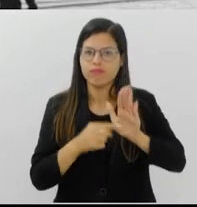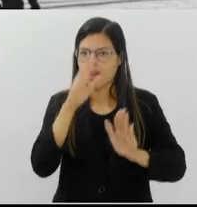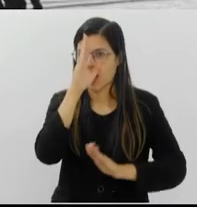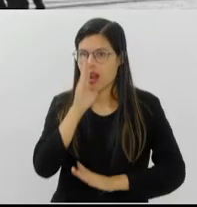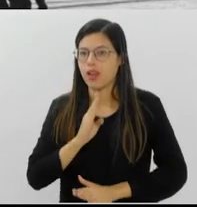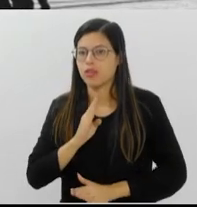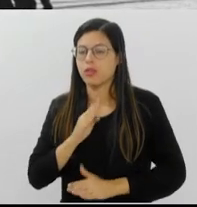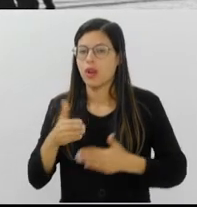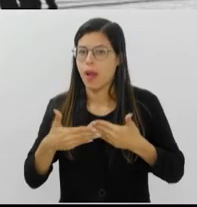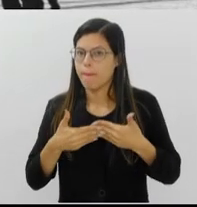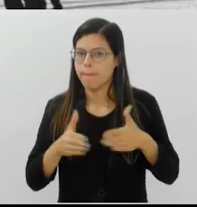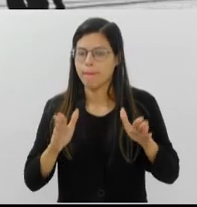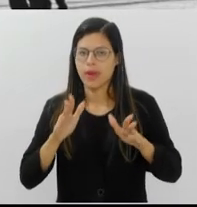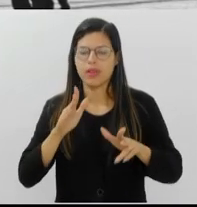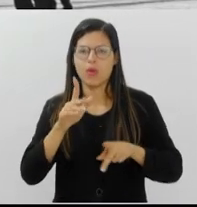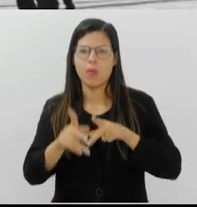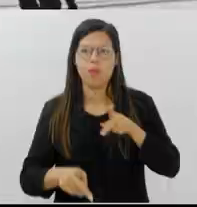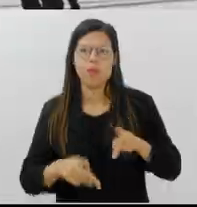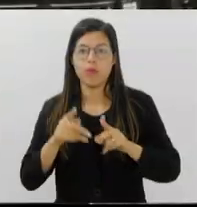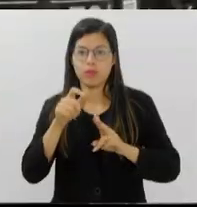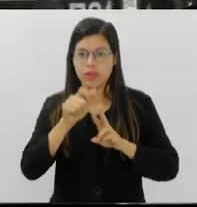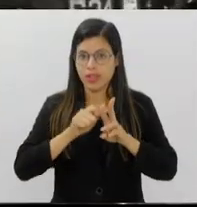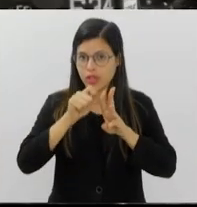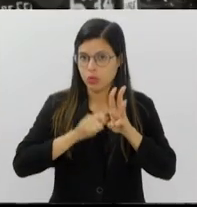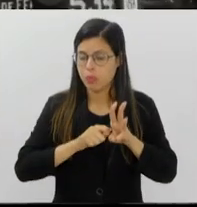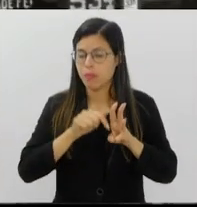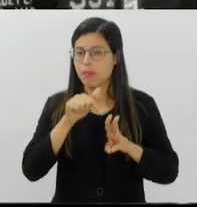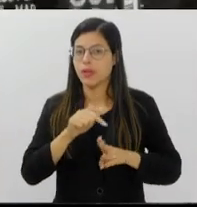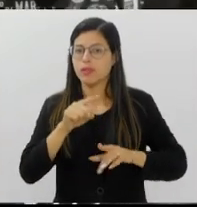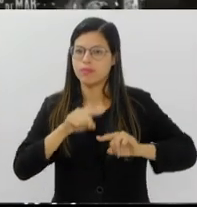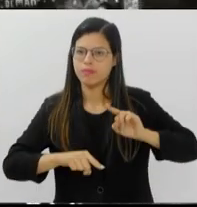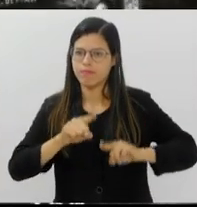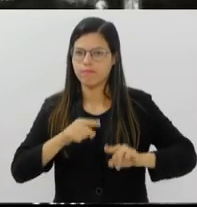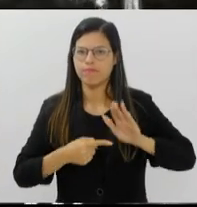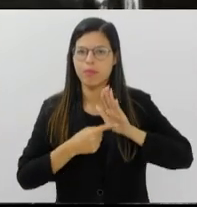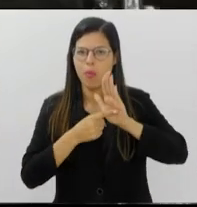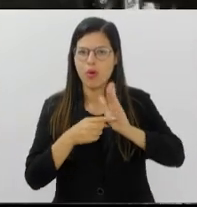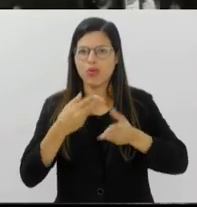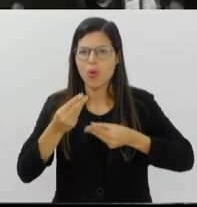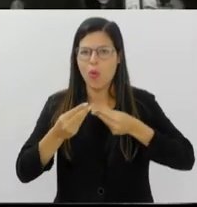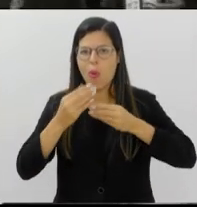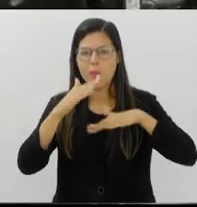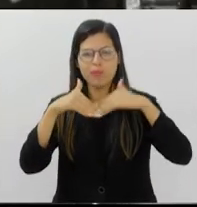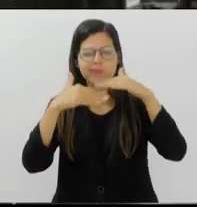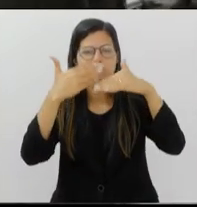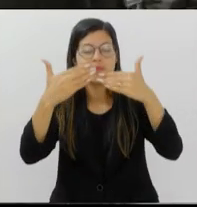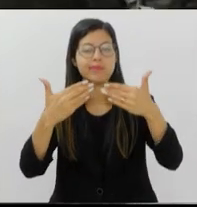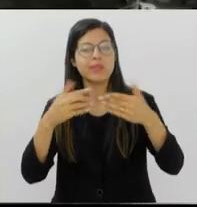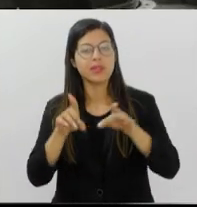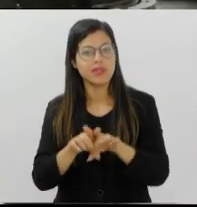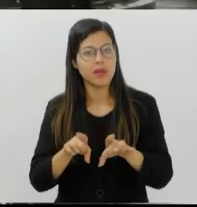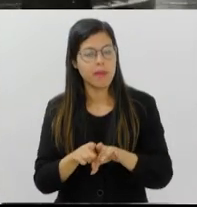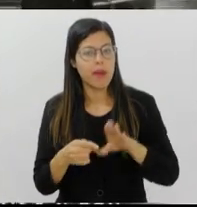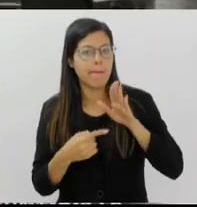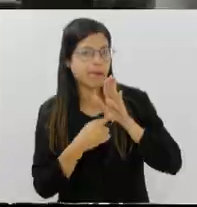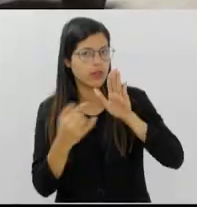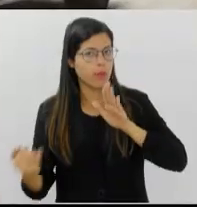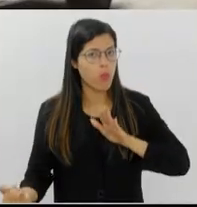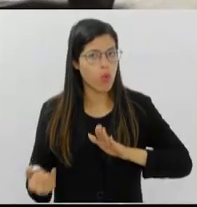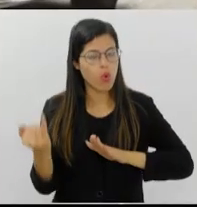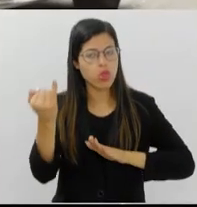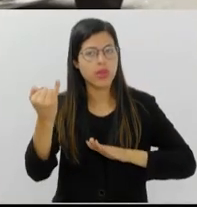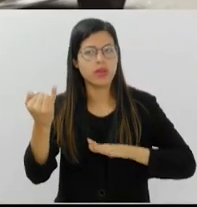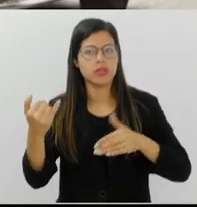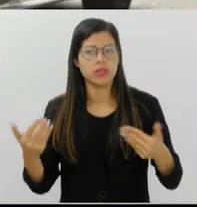e ficará aberta ao público por 3 meses. O material mostra não só a evolução dos bondes, como também apresenta sua relevância atual